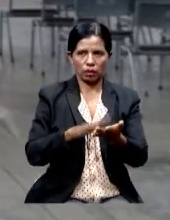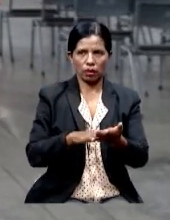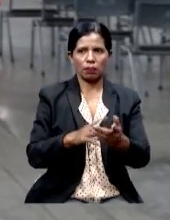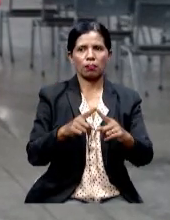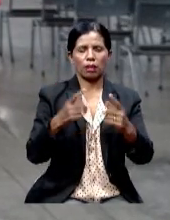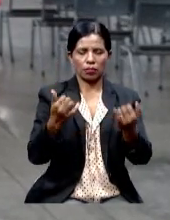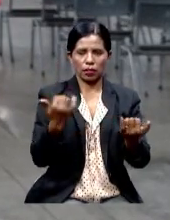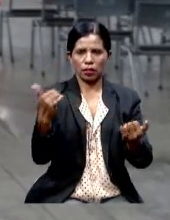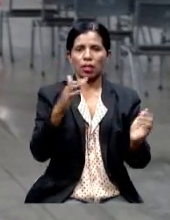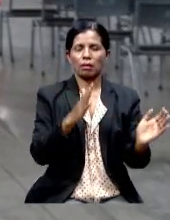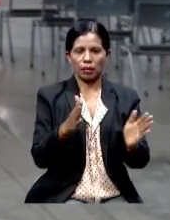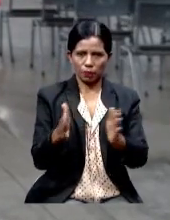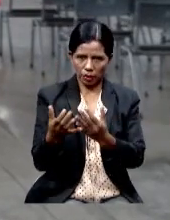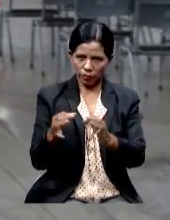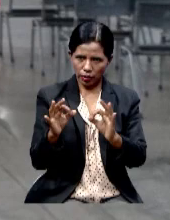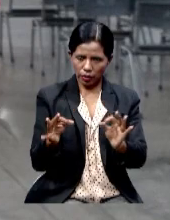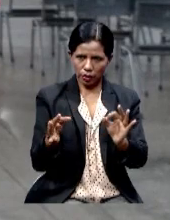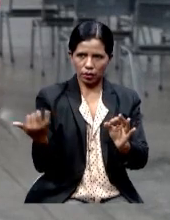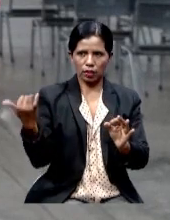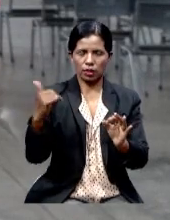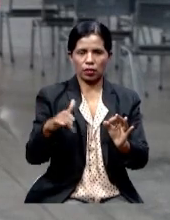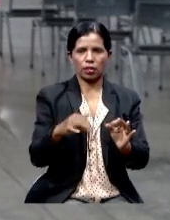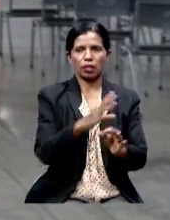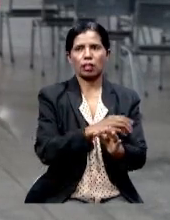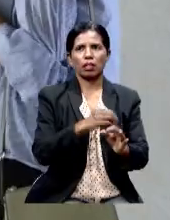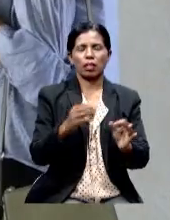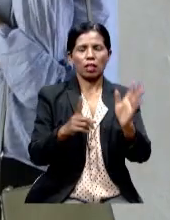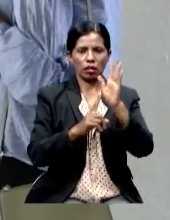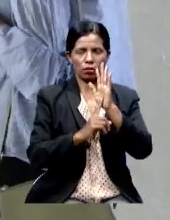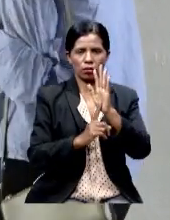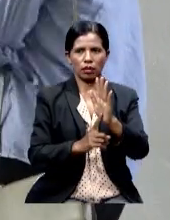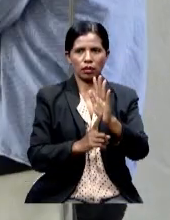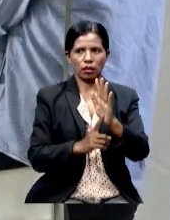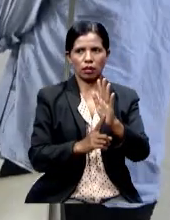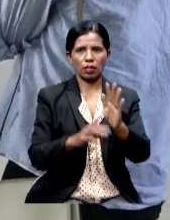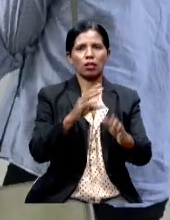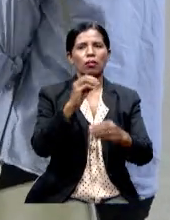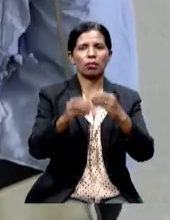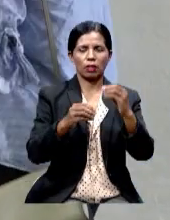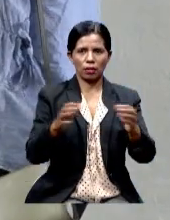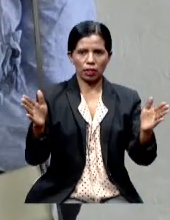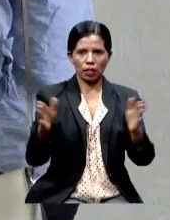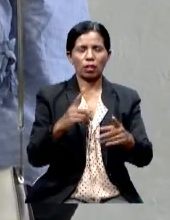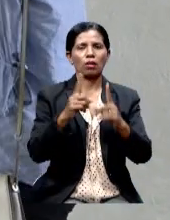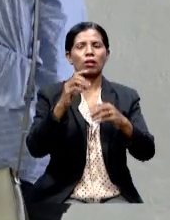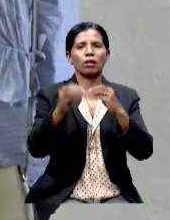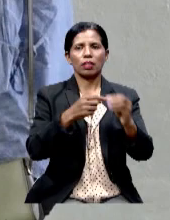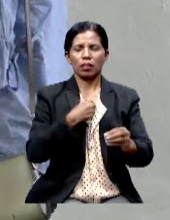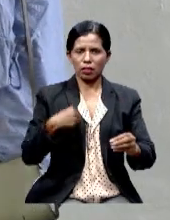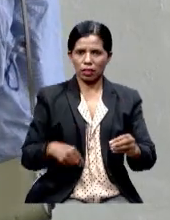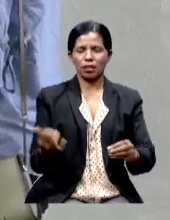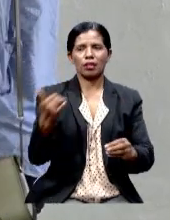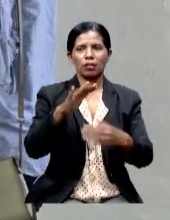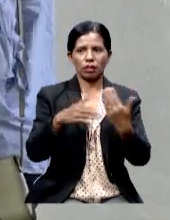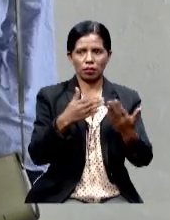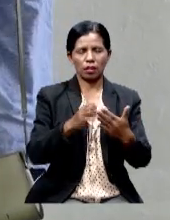sira preparado tiana e o ensira halo simulação a demonstração drama ki kwane e kwale hene solo sina wan sira